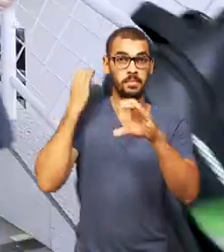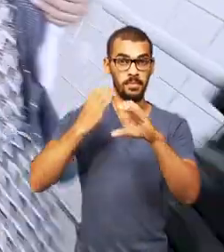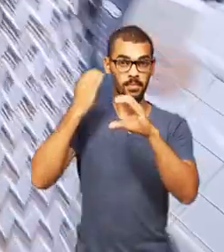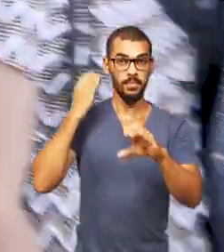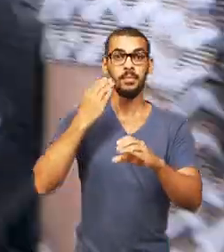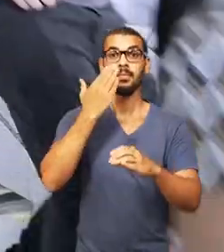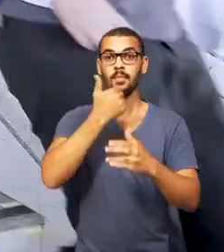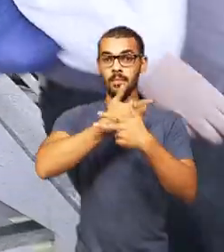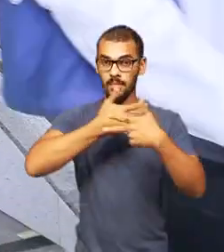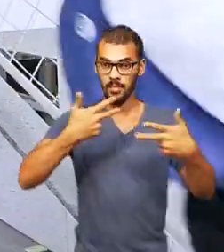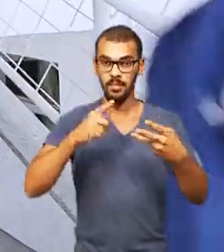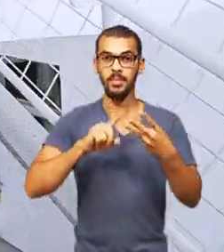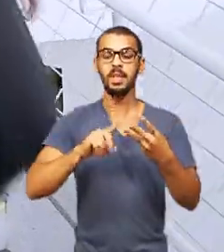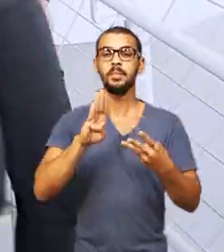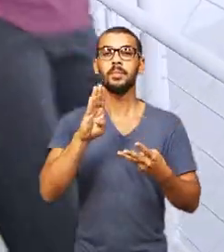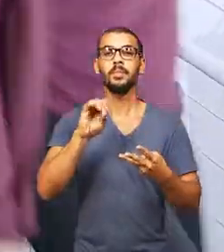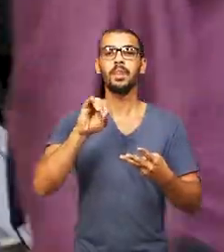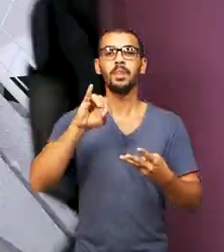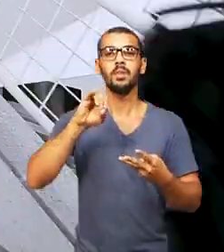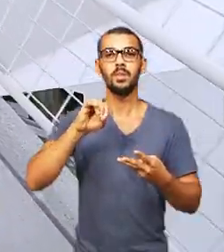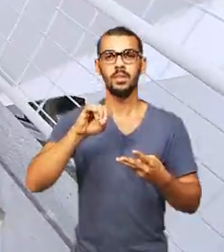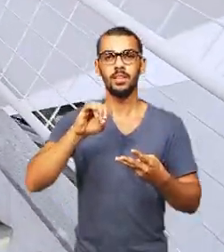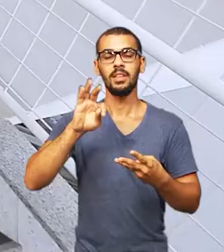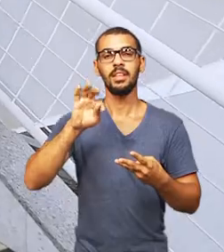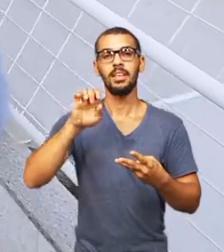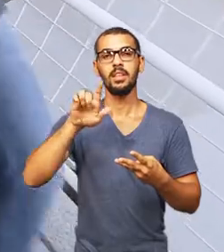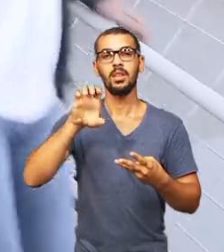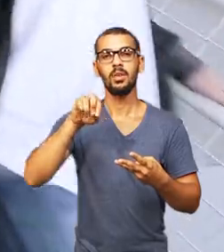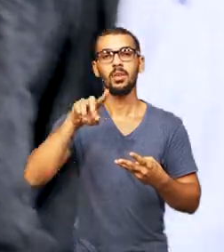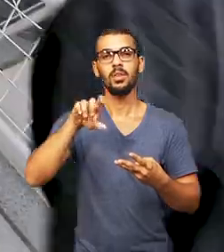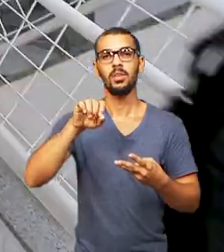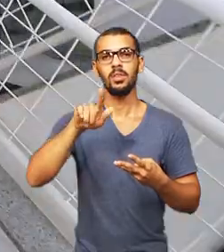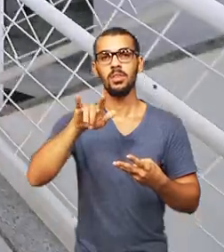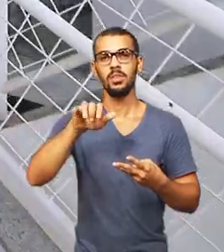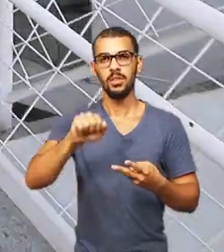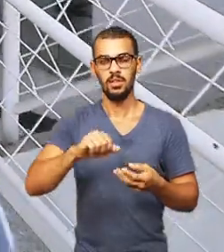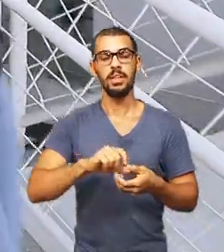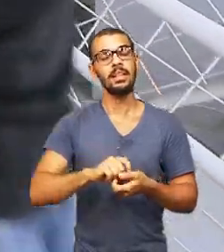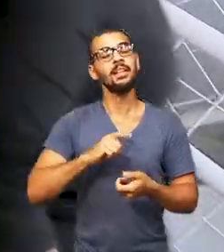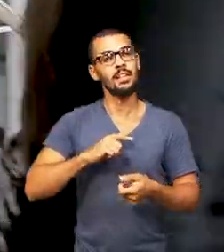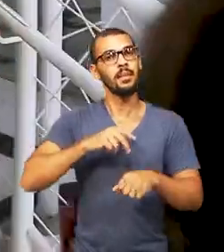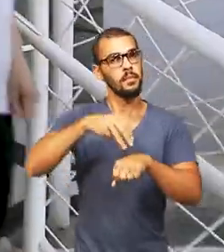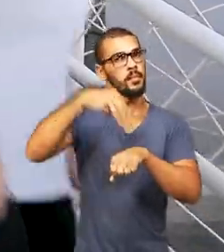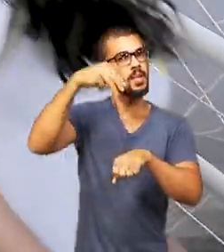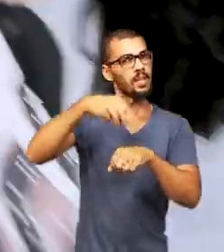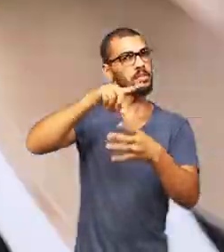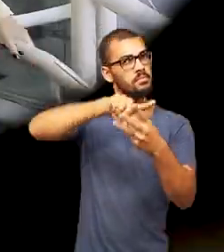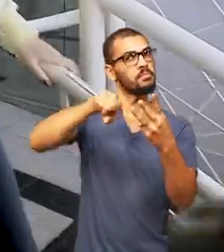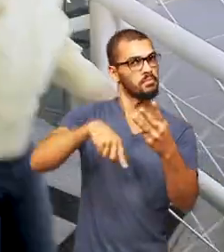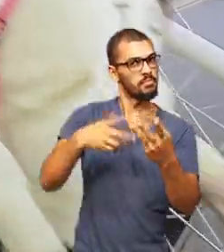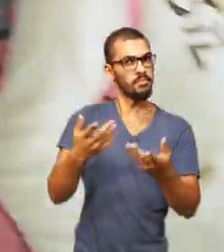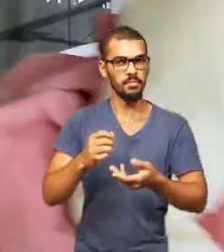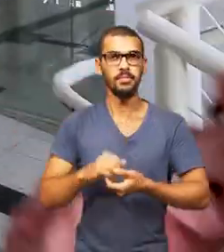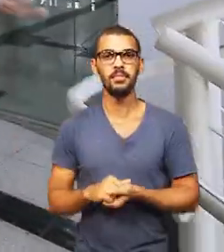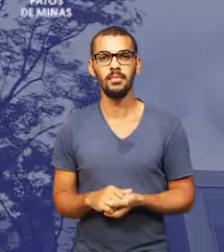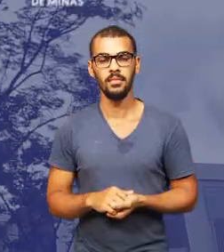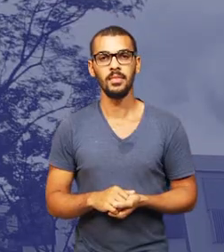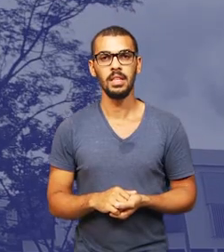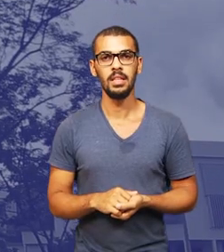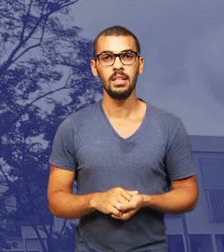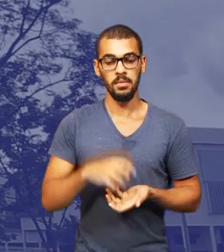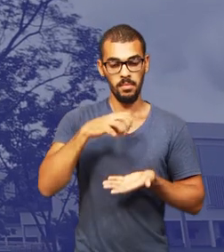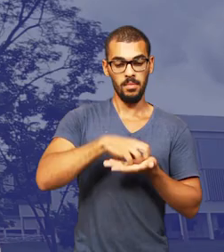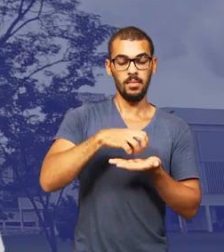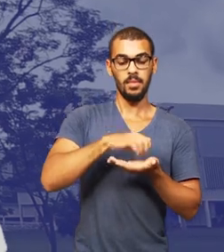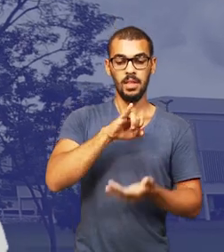de Alimentos e Biotecnologia, além dos mestrados em Biotecnologia e Engenharia de Alimentos. O